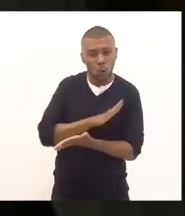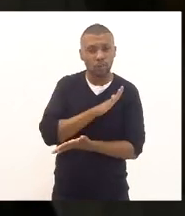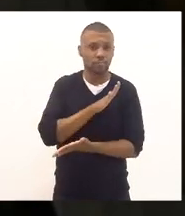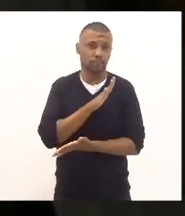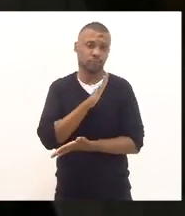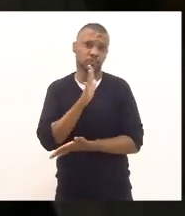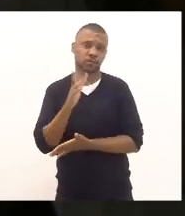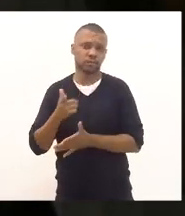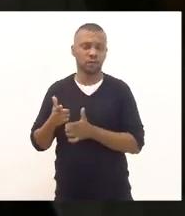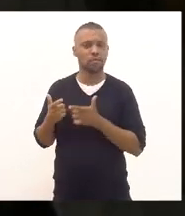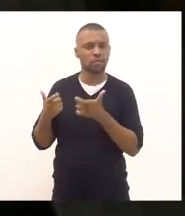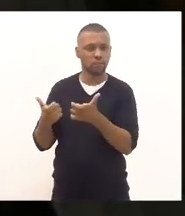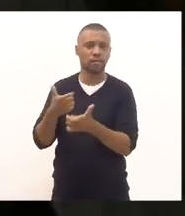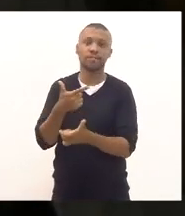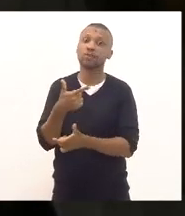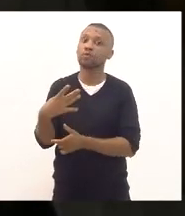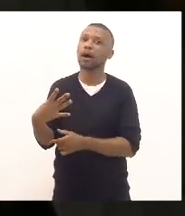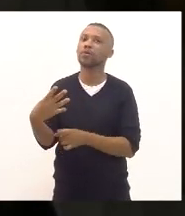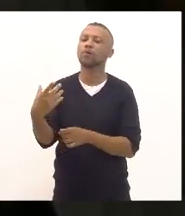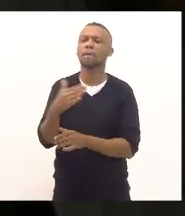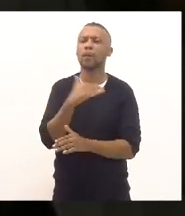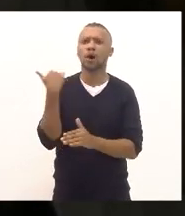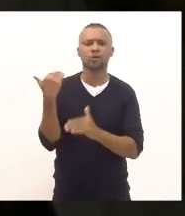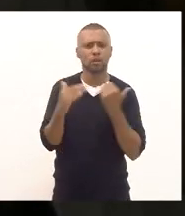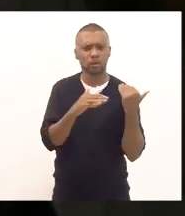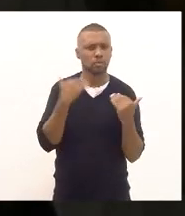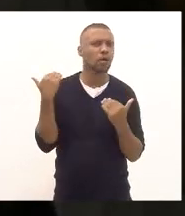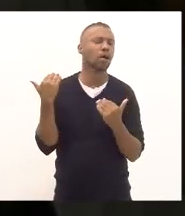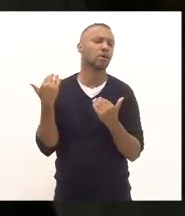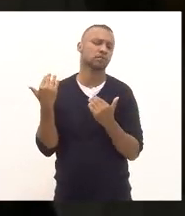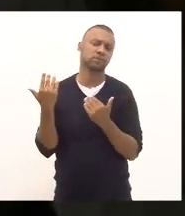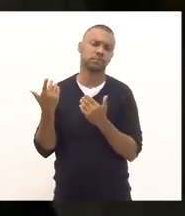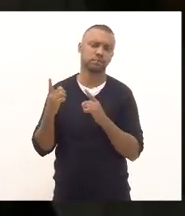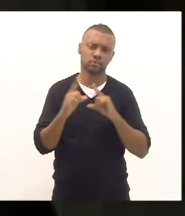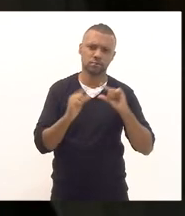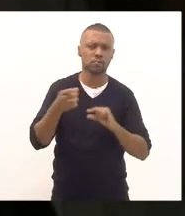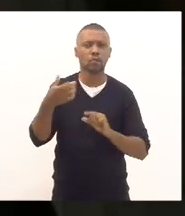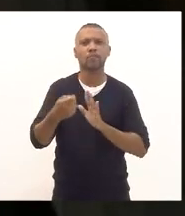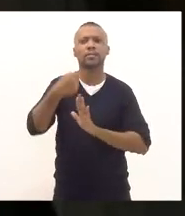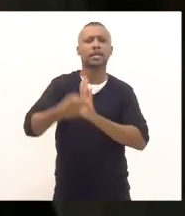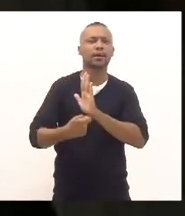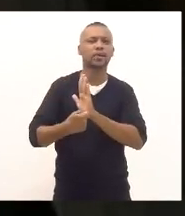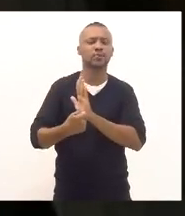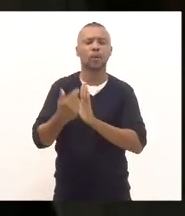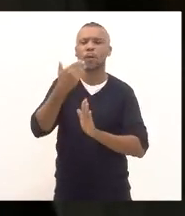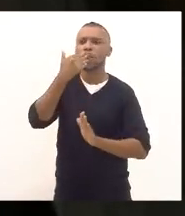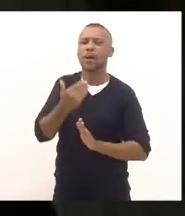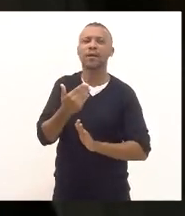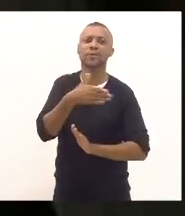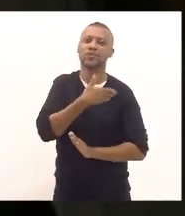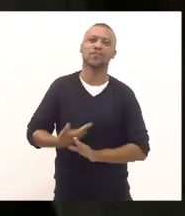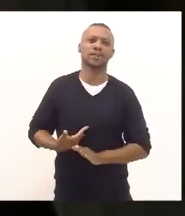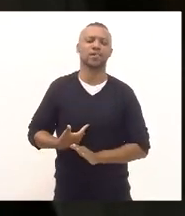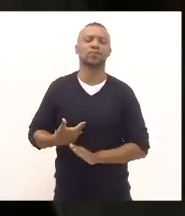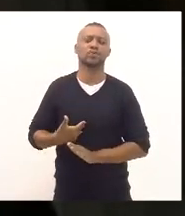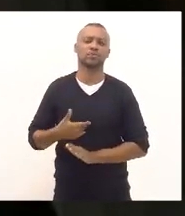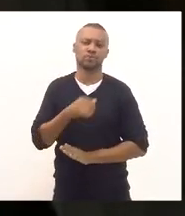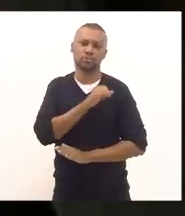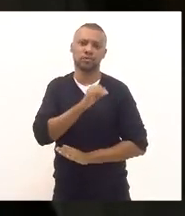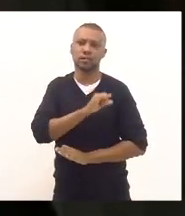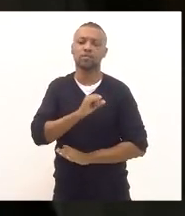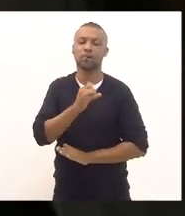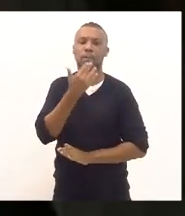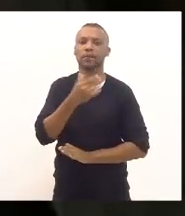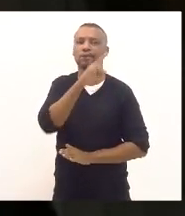ou já são 24 motos na Vila Cruzeiro e nesse novo texto pede que o governo do estado antes imaginada